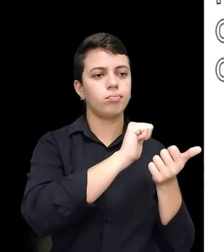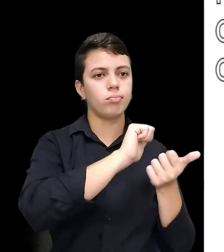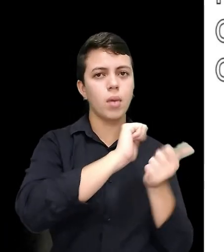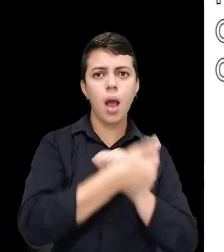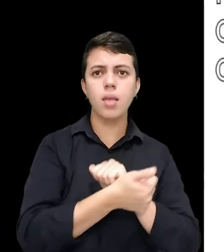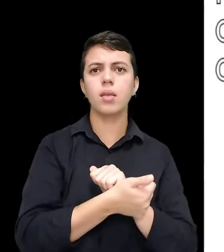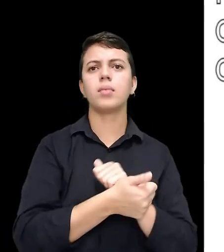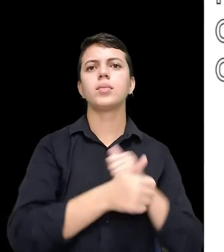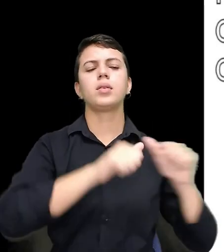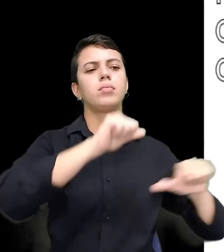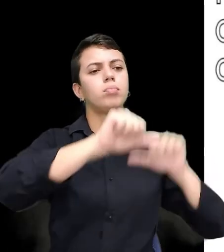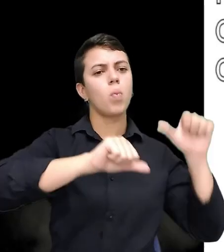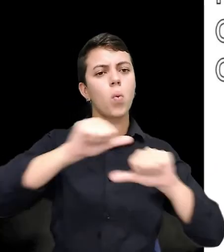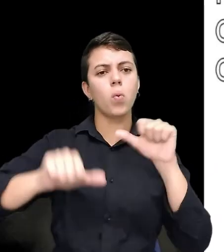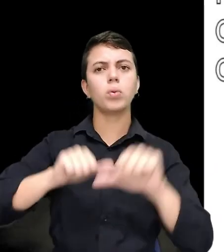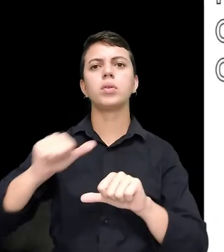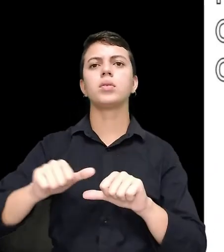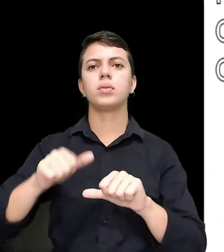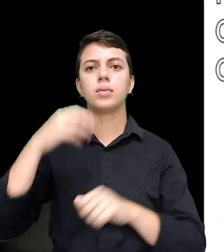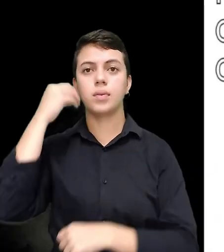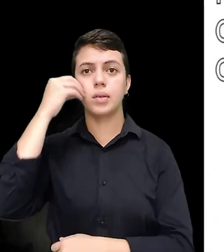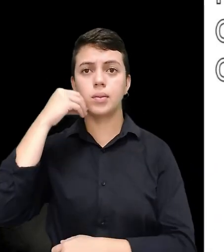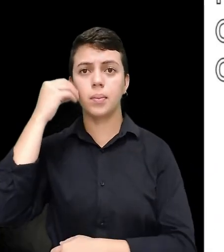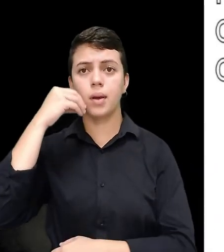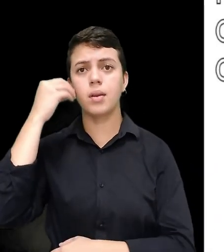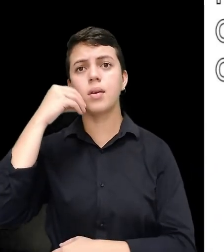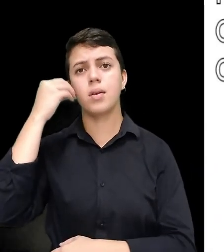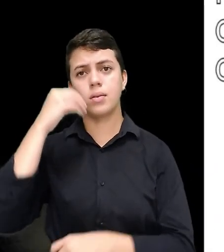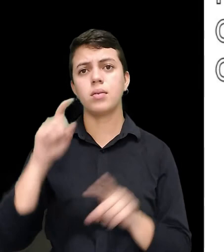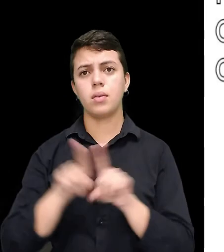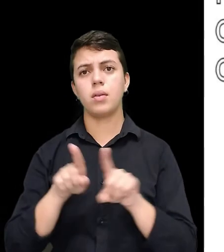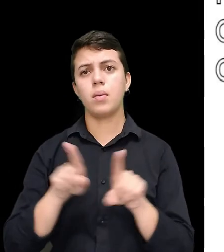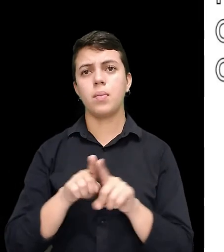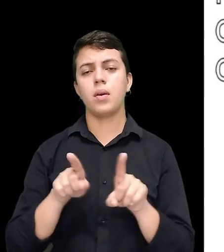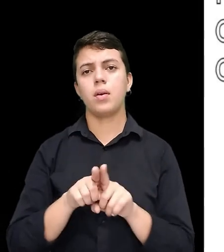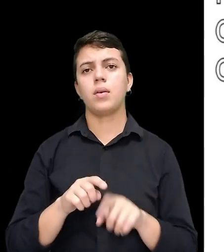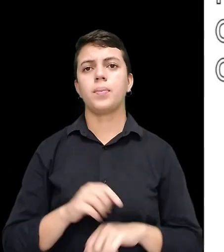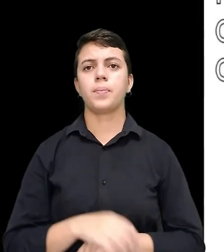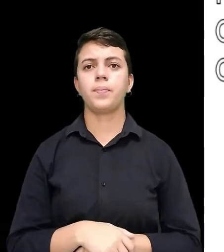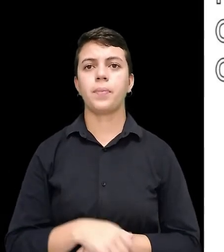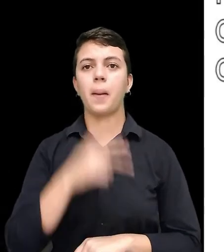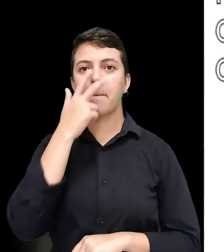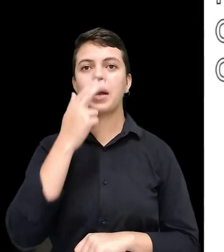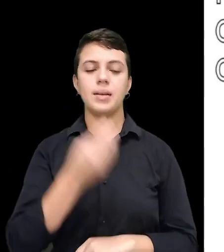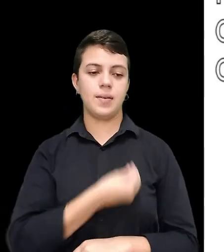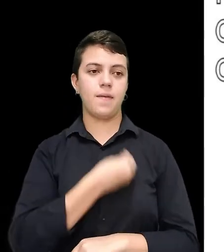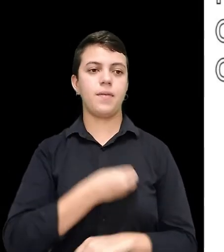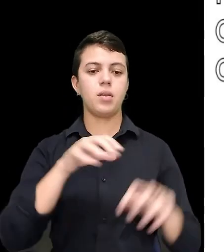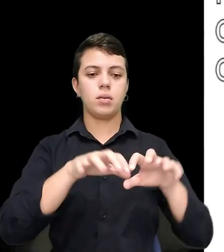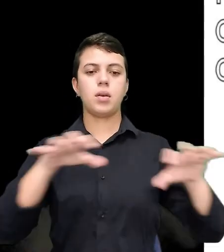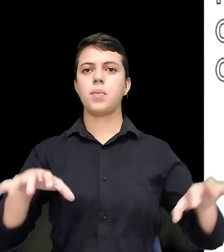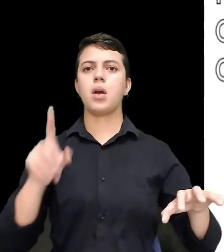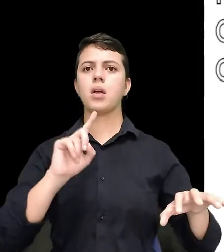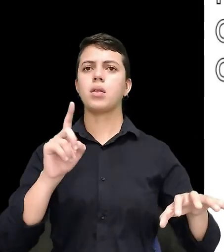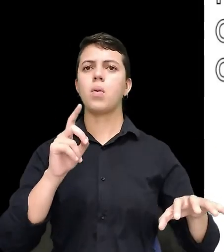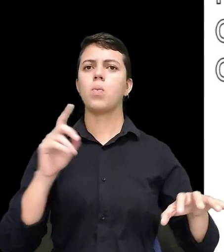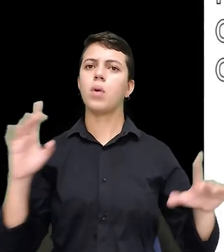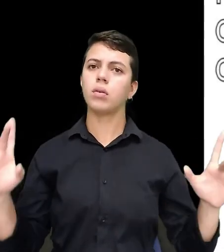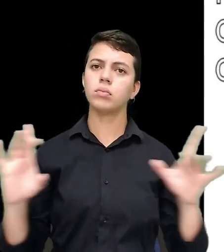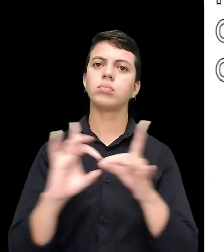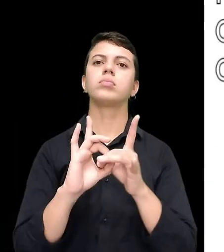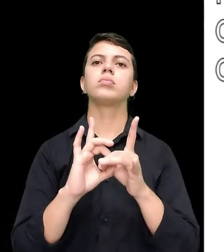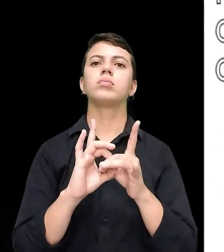mais vivos, concretos, indissociável a essa realidade, né? Então,